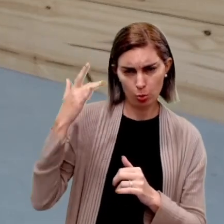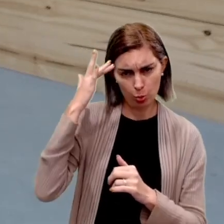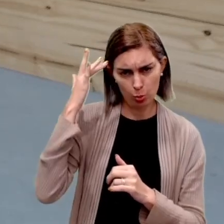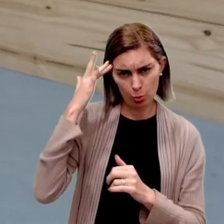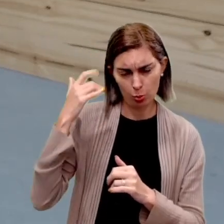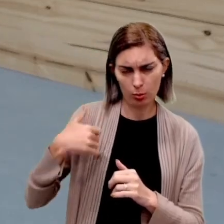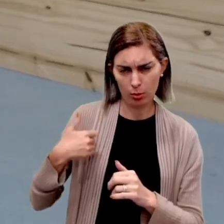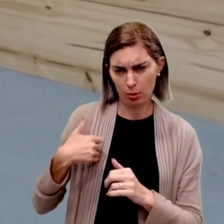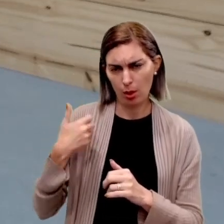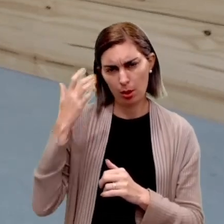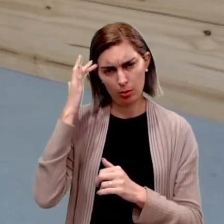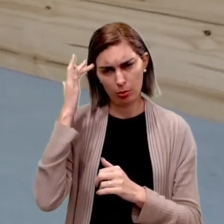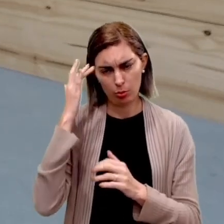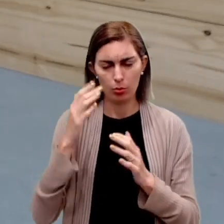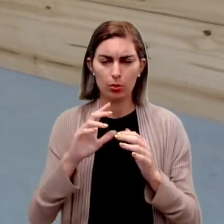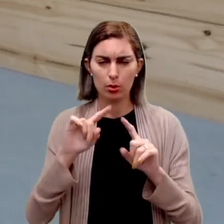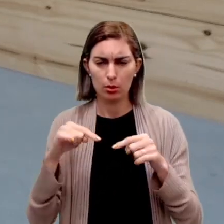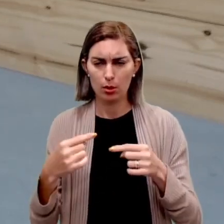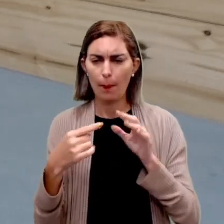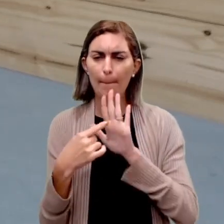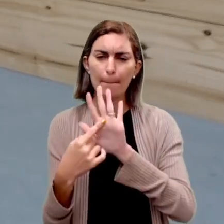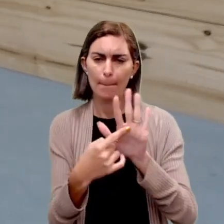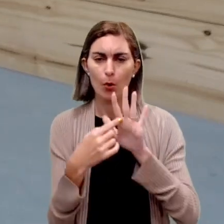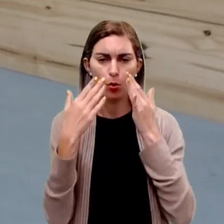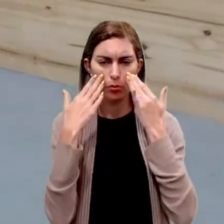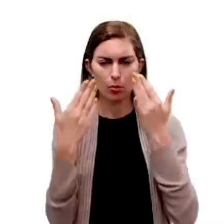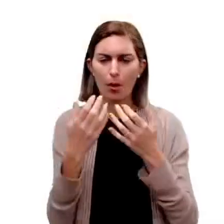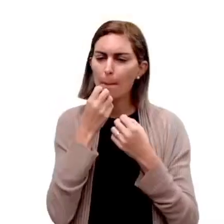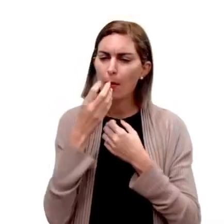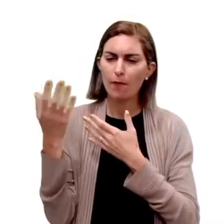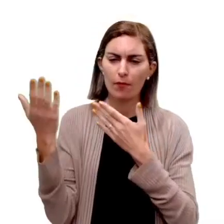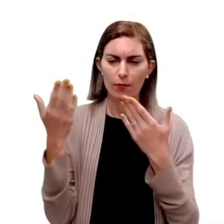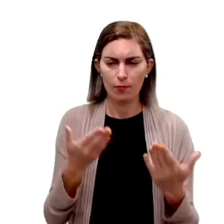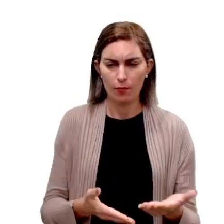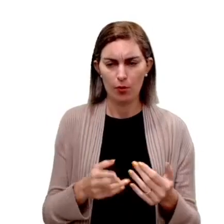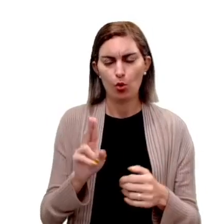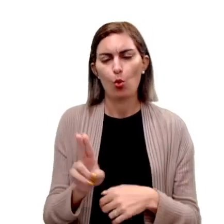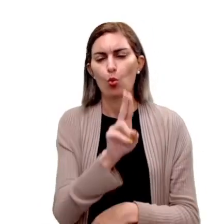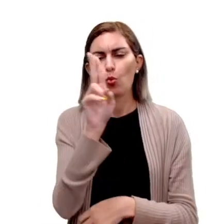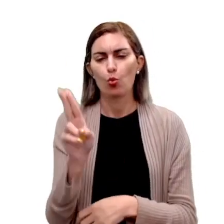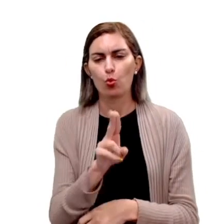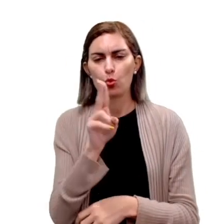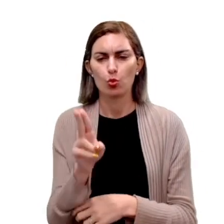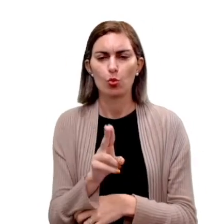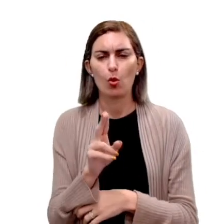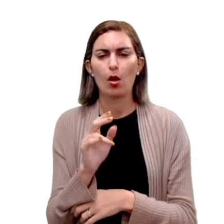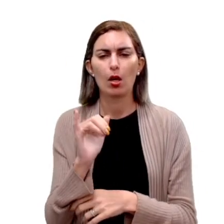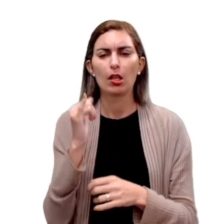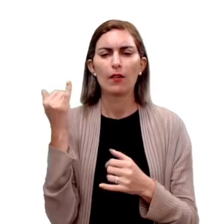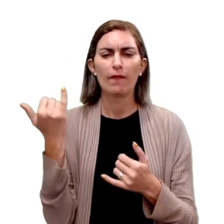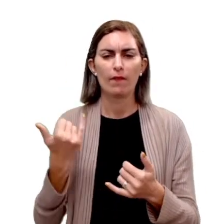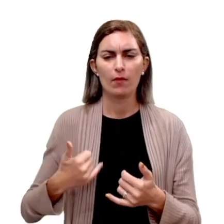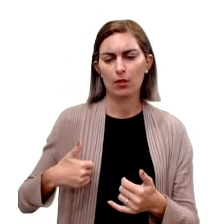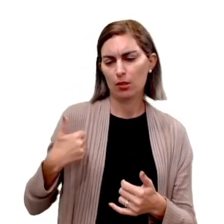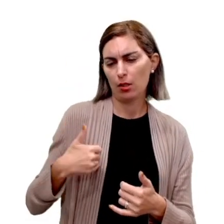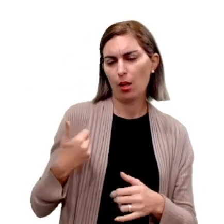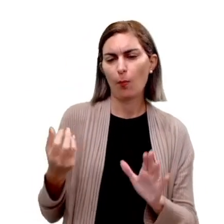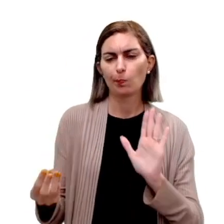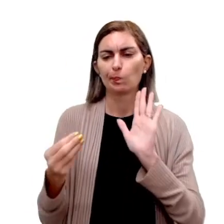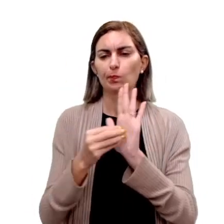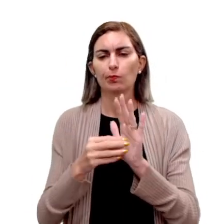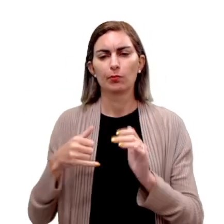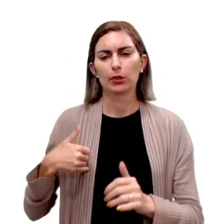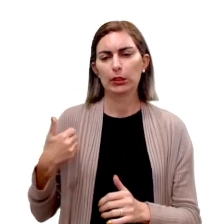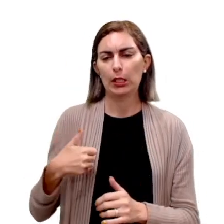Então o desafio pede que a gente mostre na tela "Seja bem-vindo". O usuário deve informar o valor da idade. A